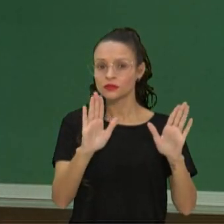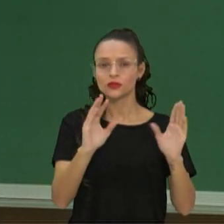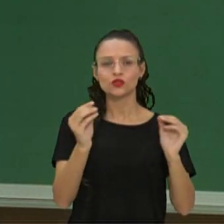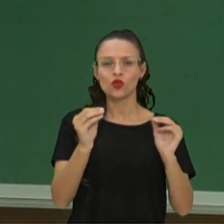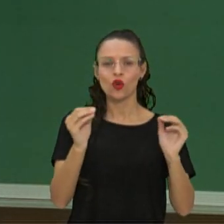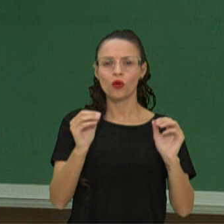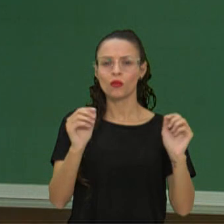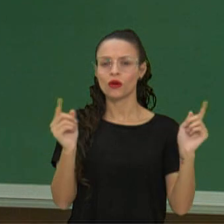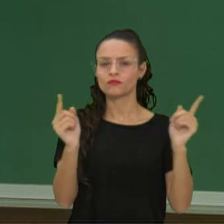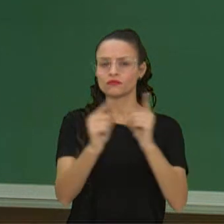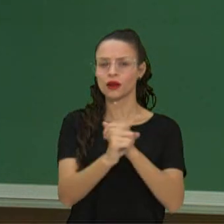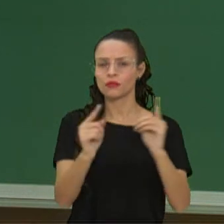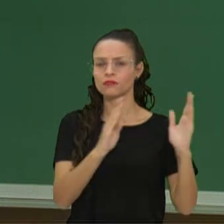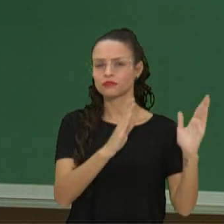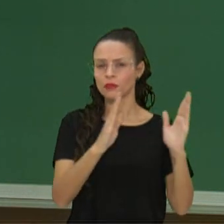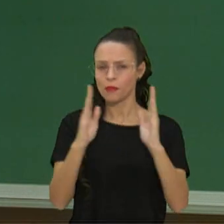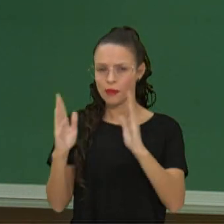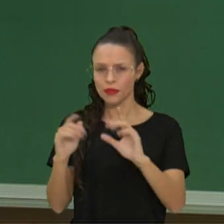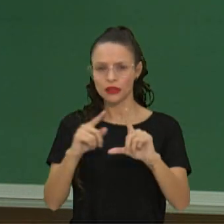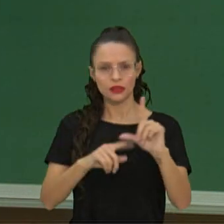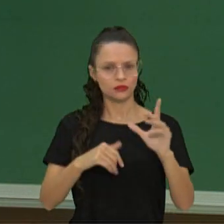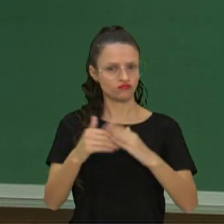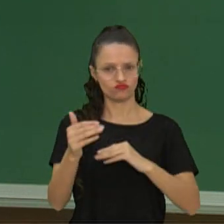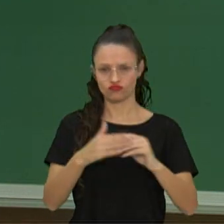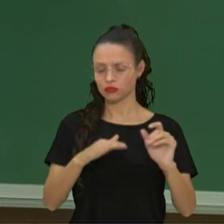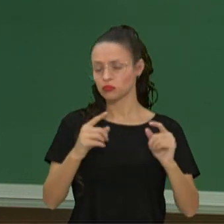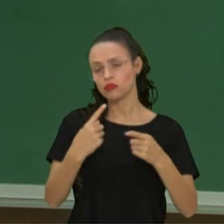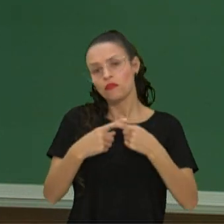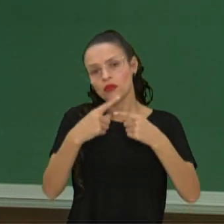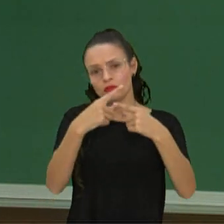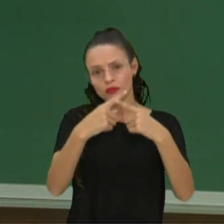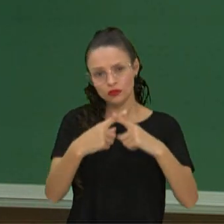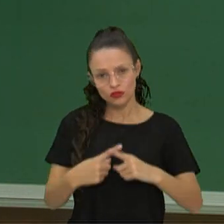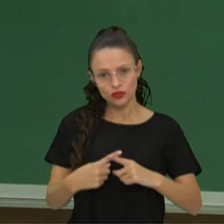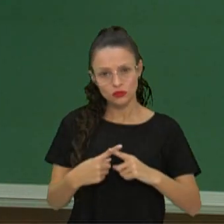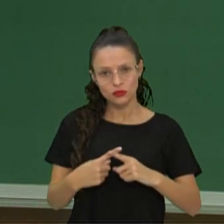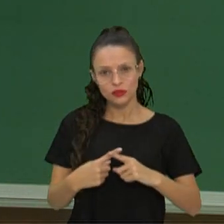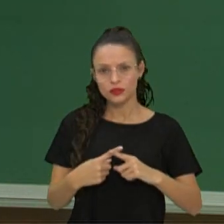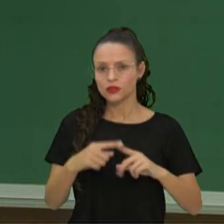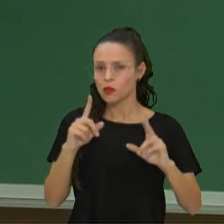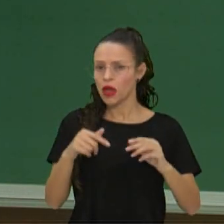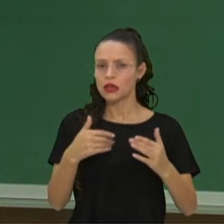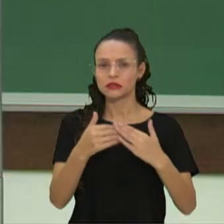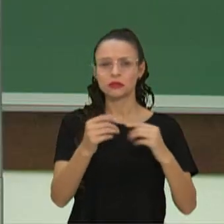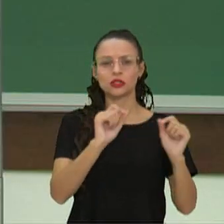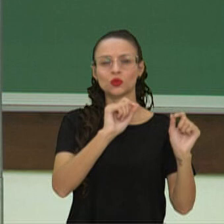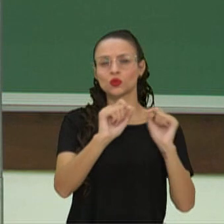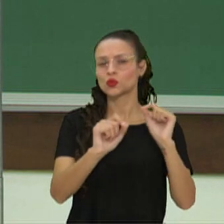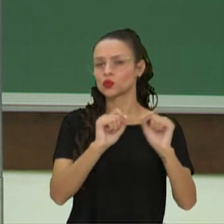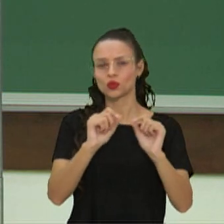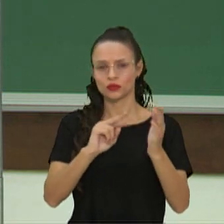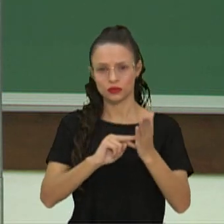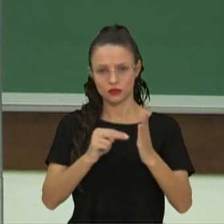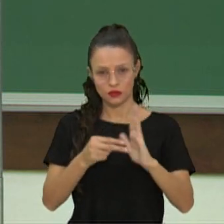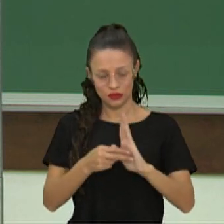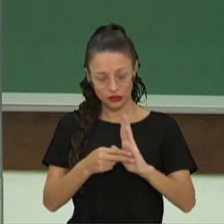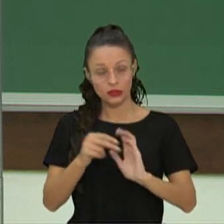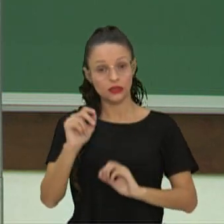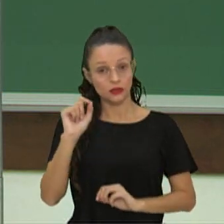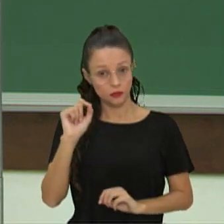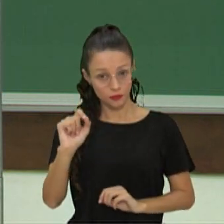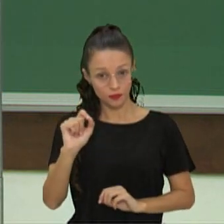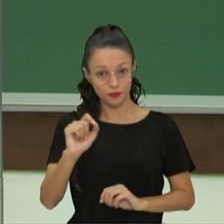faz diferença. Por quê? Porque as letras elas estão multiplicando e a multiplicação é comutativa. O que eu quero dizer com isso? Eu quero dizer